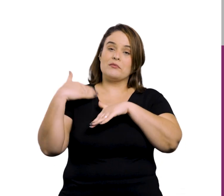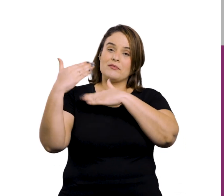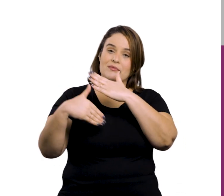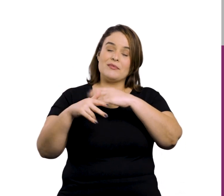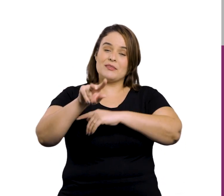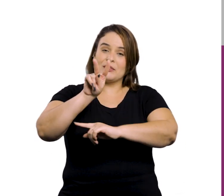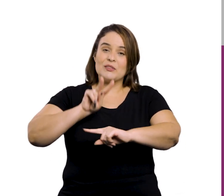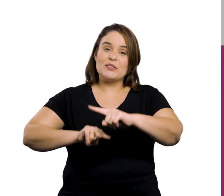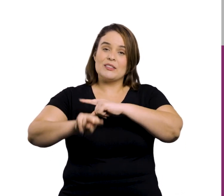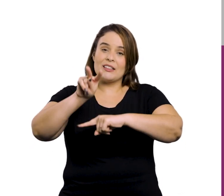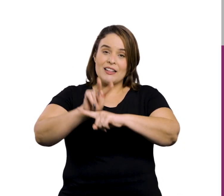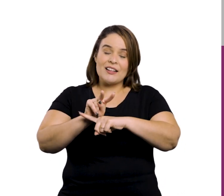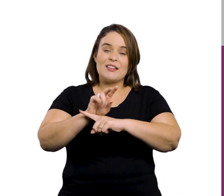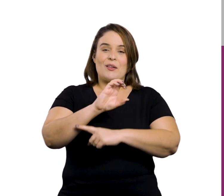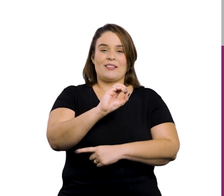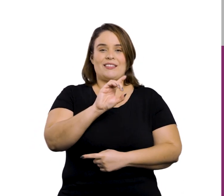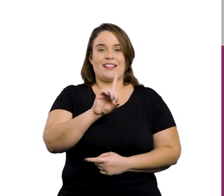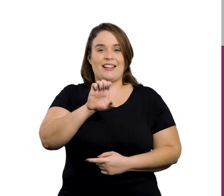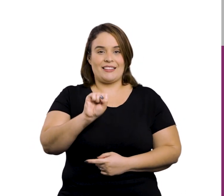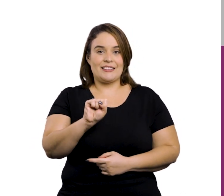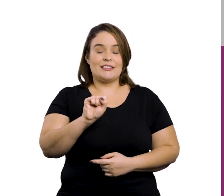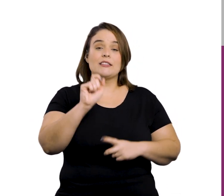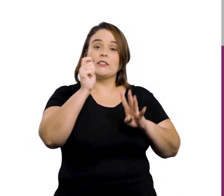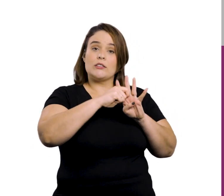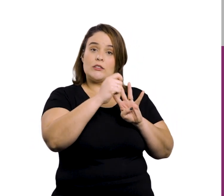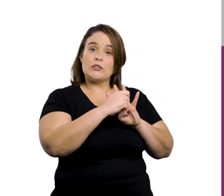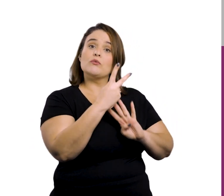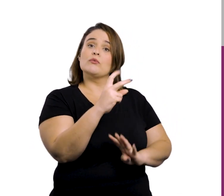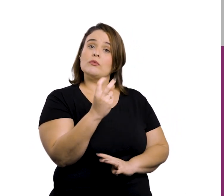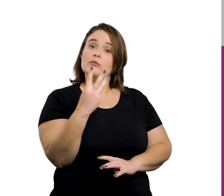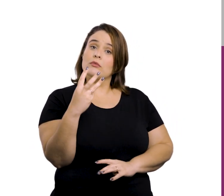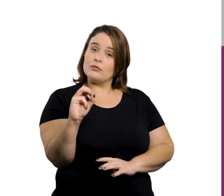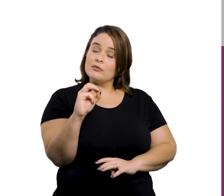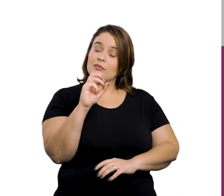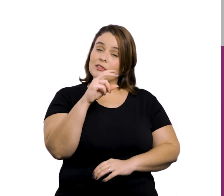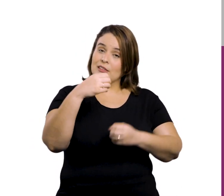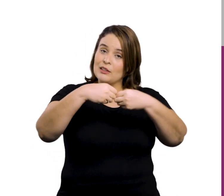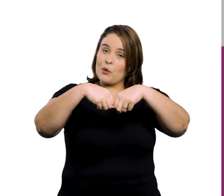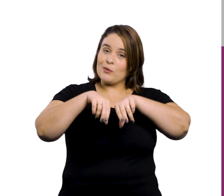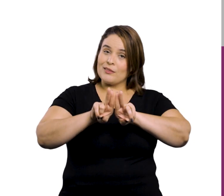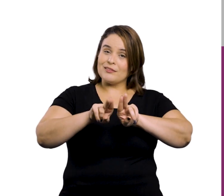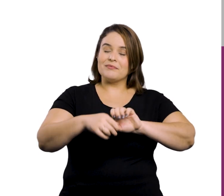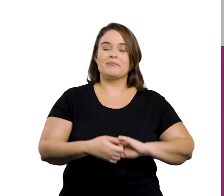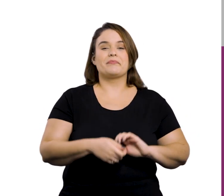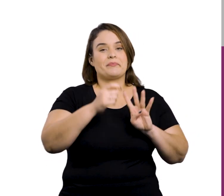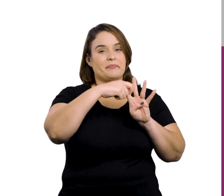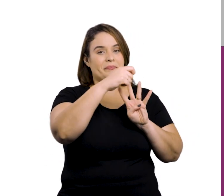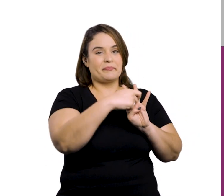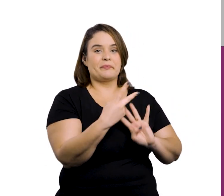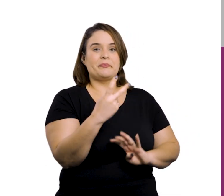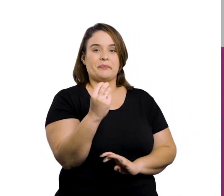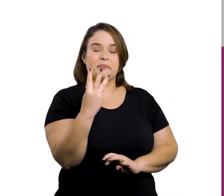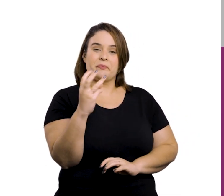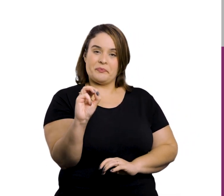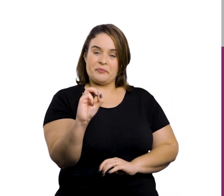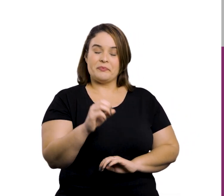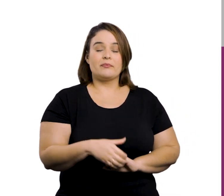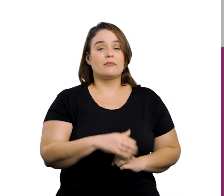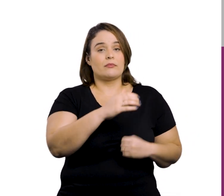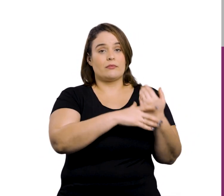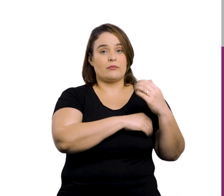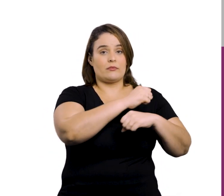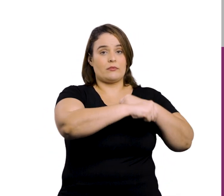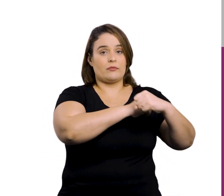Desenvolvimento Sustentável, ODS, da Agenda 2030 da ONU? A Agenda 2030 foi criada